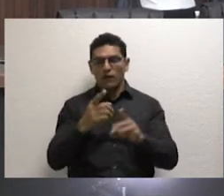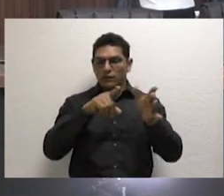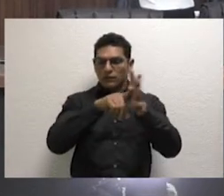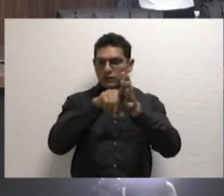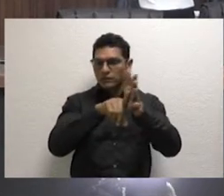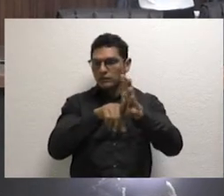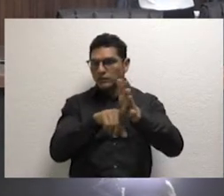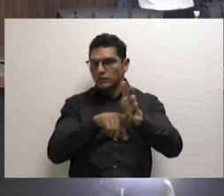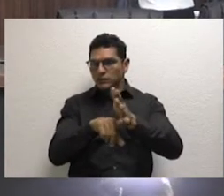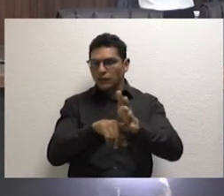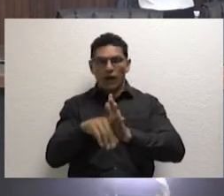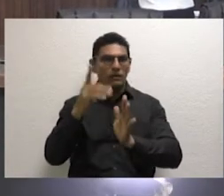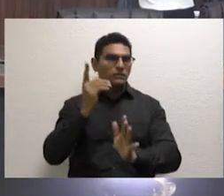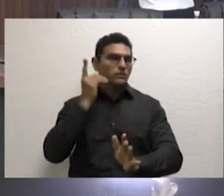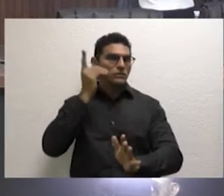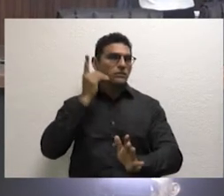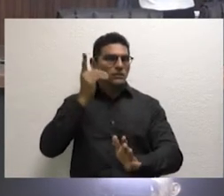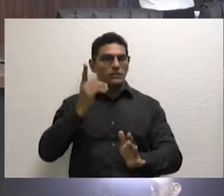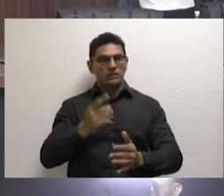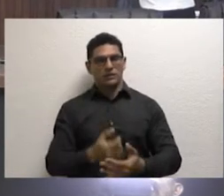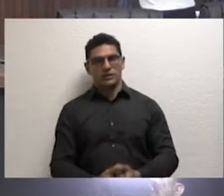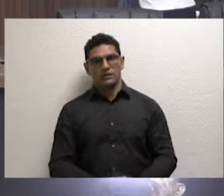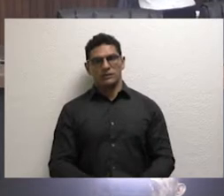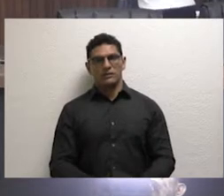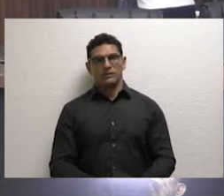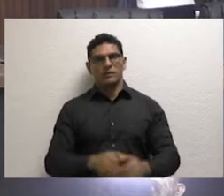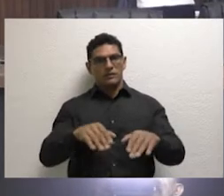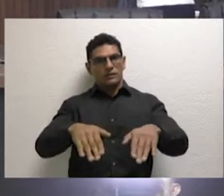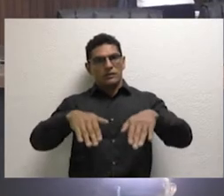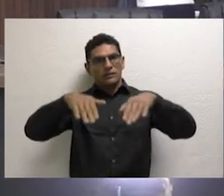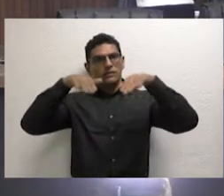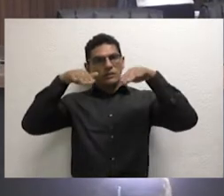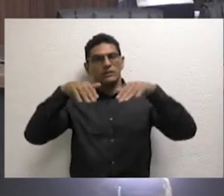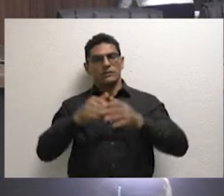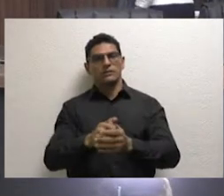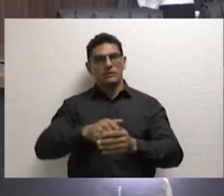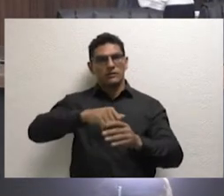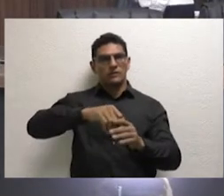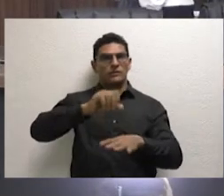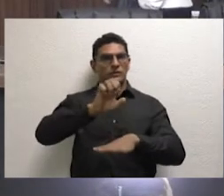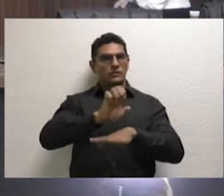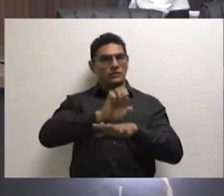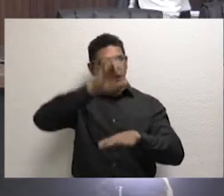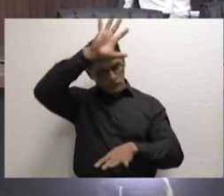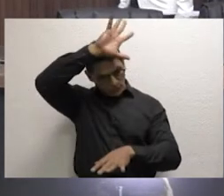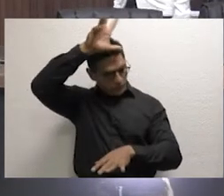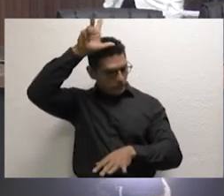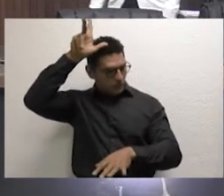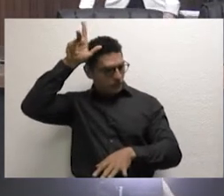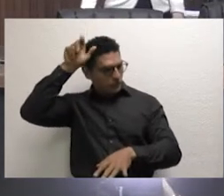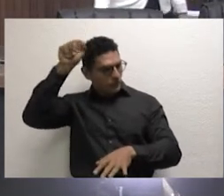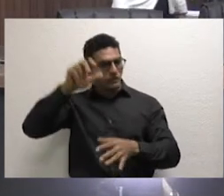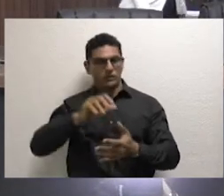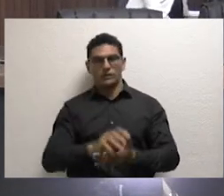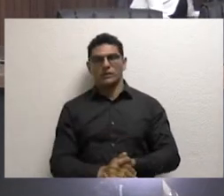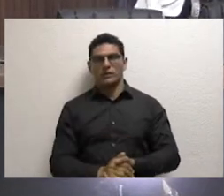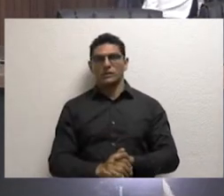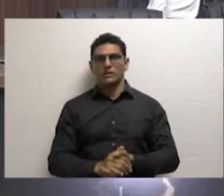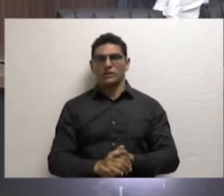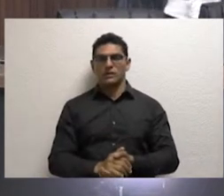de perto a atuação de seu deputado. A Assembleia Legislativa do Estado é sua verdadeira ressonância popular,